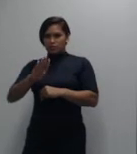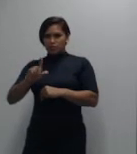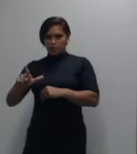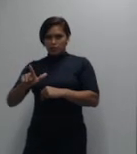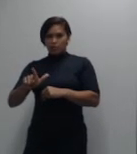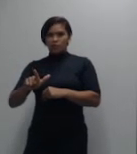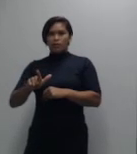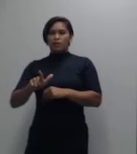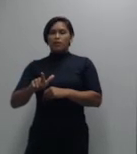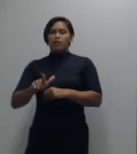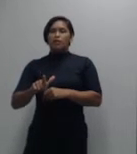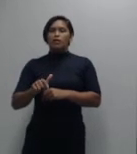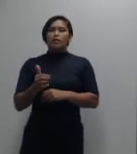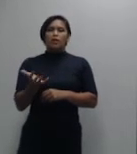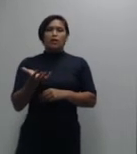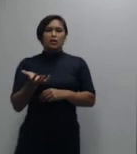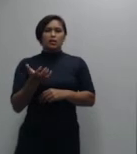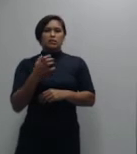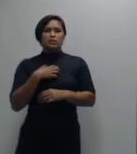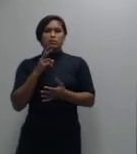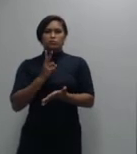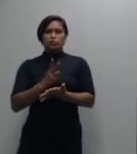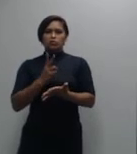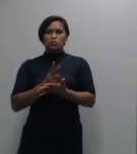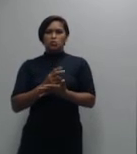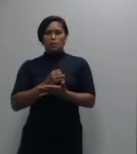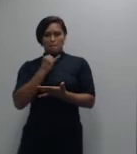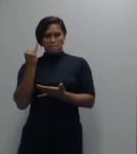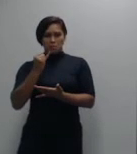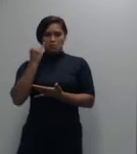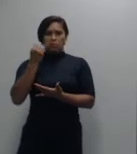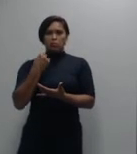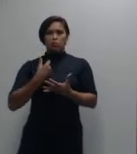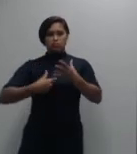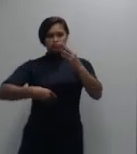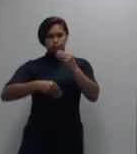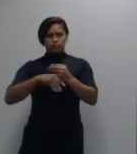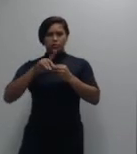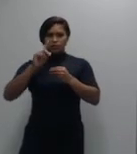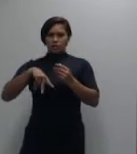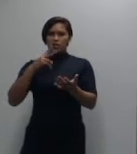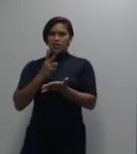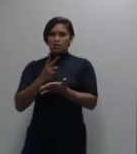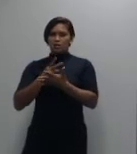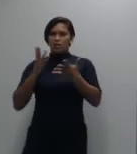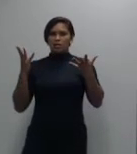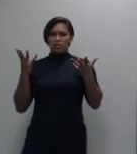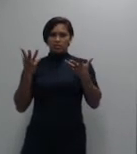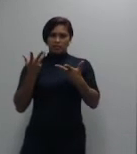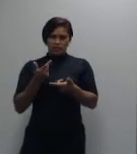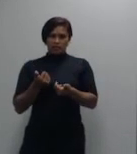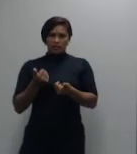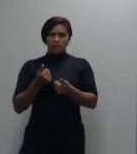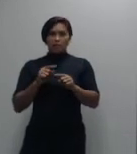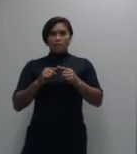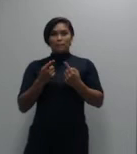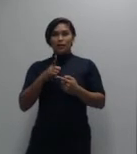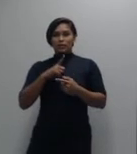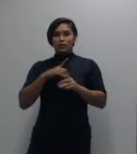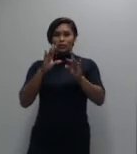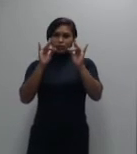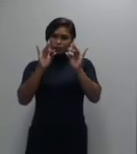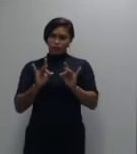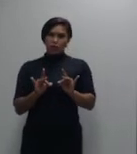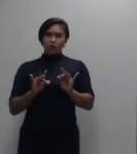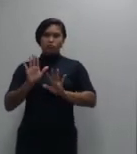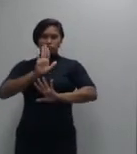é sempre muito pertinente e ela sempre muito brilhante Mas eu tive umas cartelas